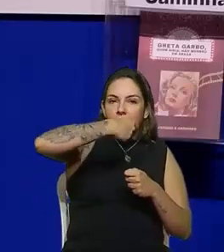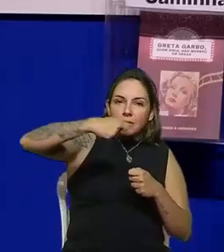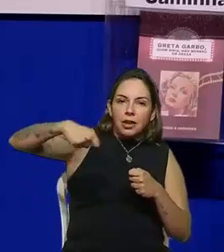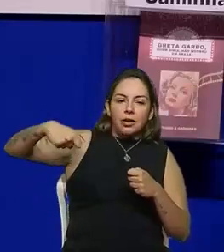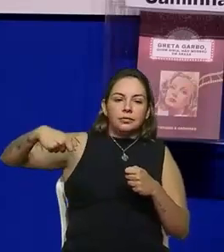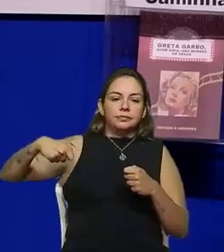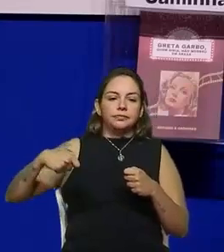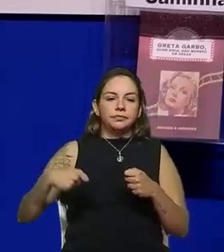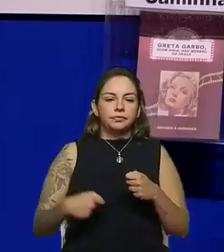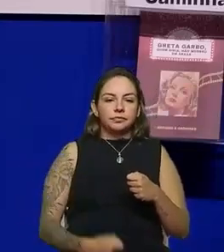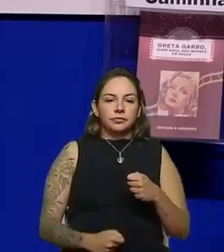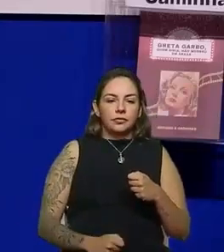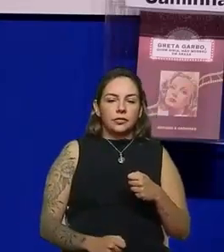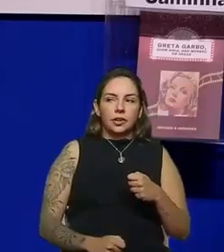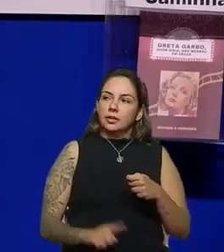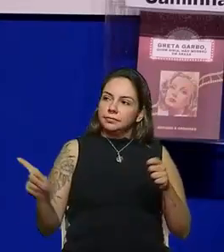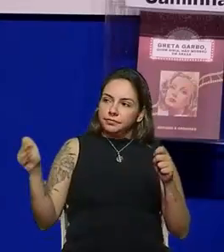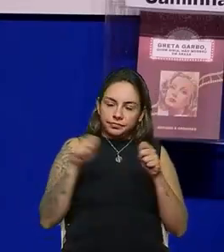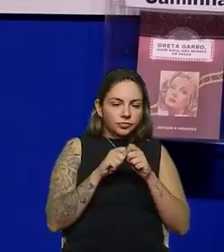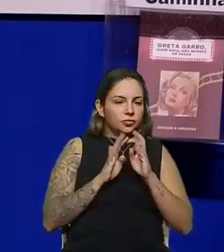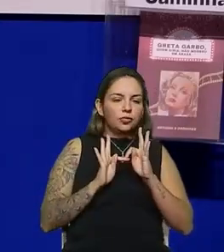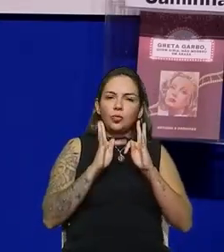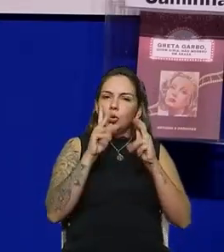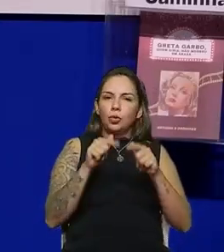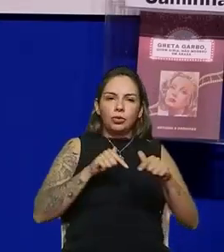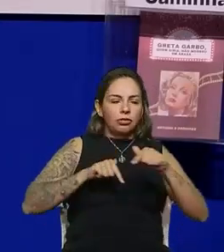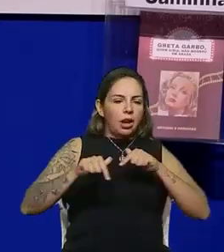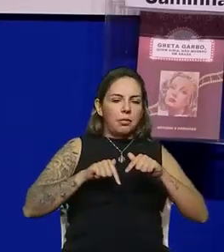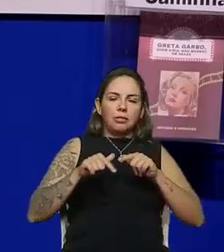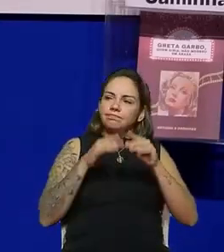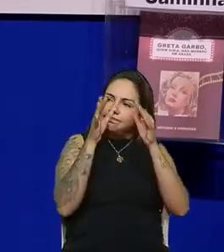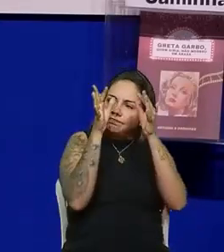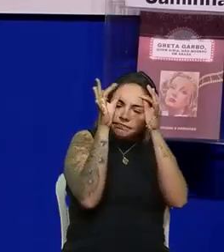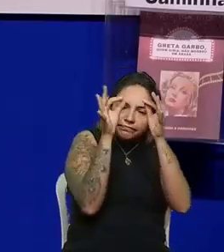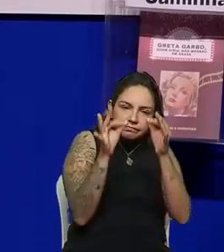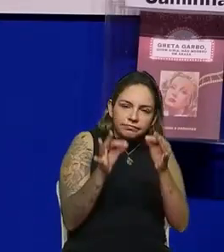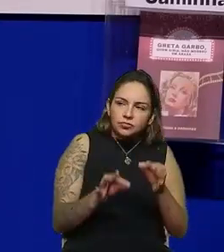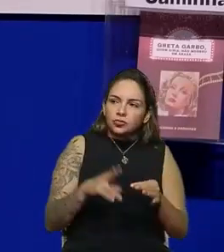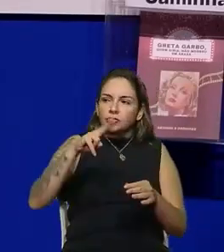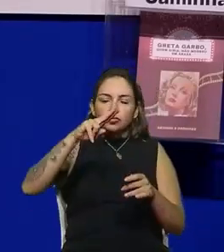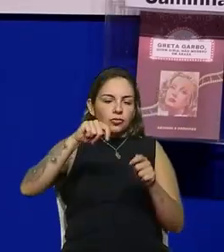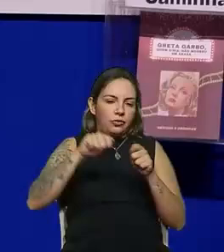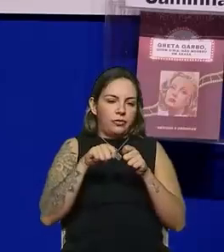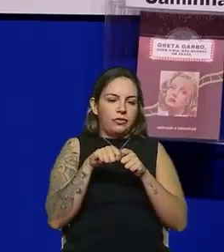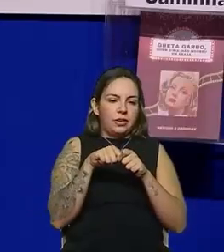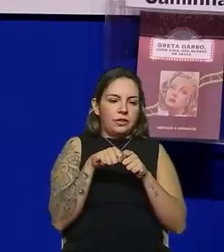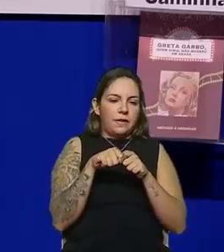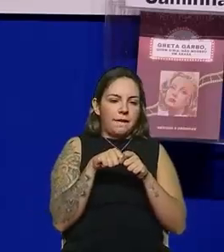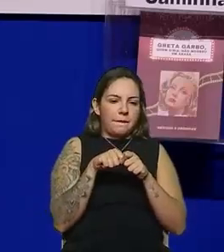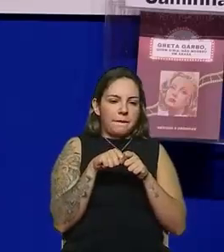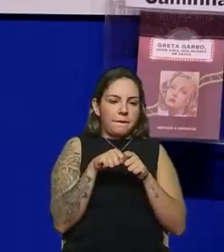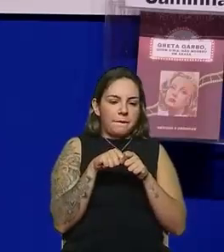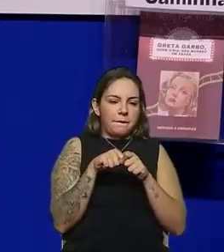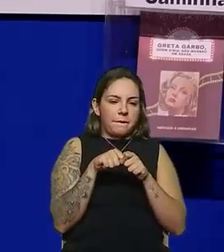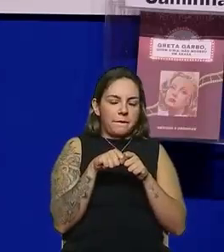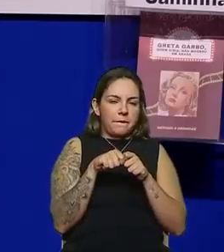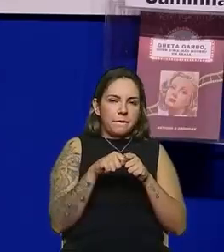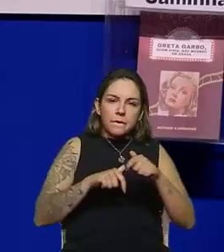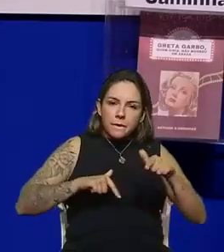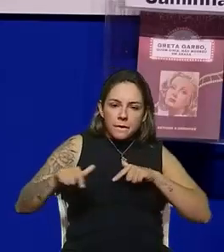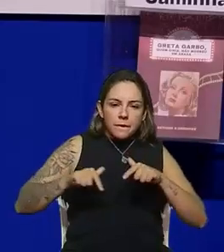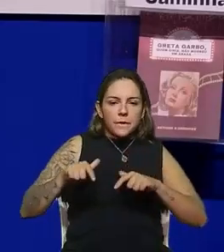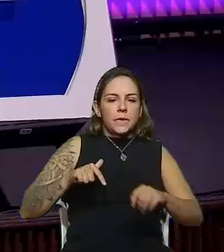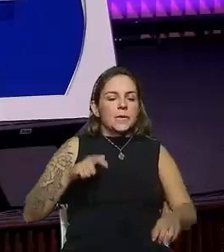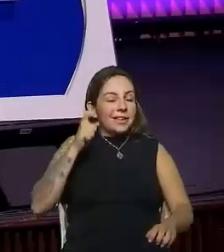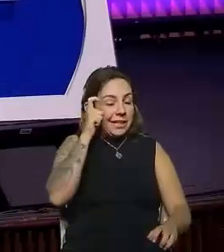Carlos. Exato. Então, ele está fazendo todo esse trabalho detalhado que nunca foi feito nessa extensão. E é um trabalho,